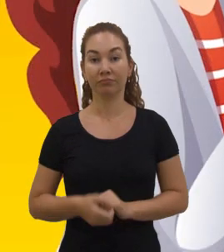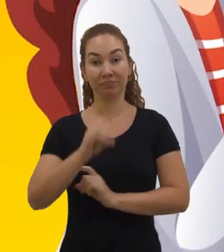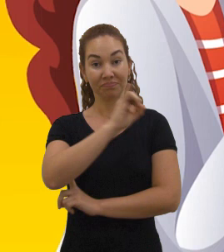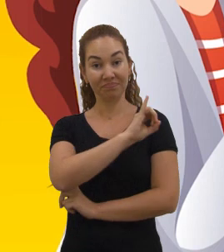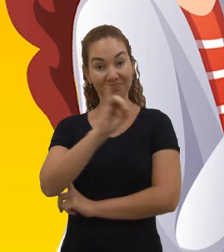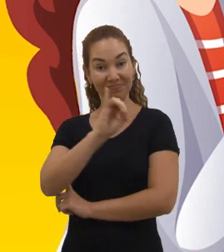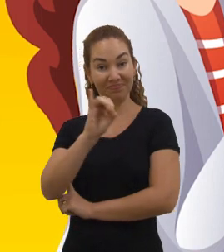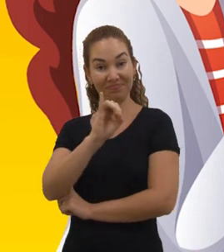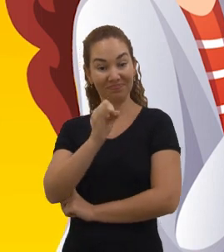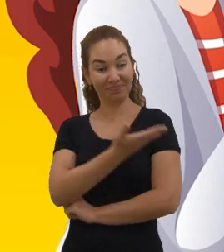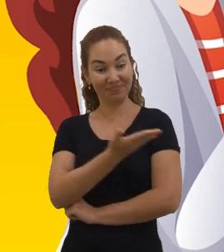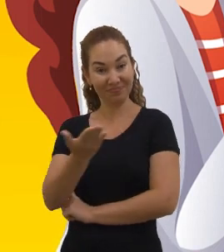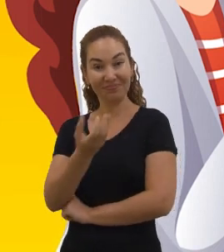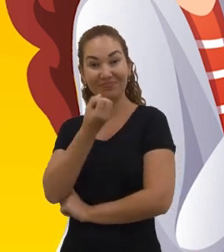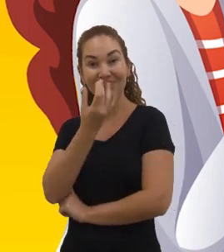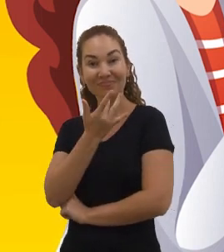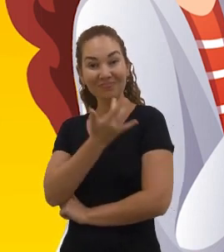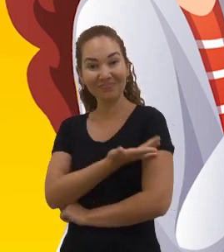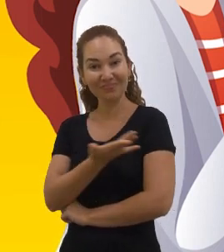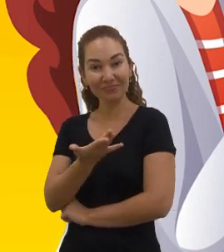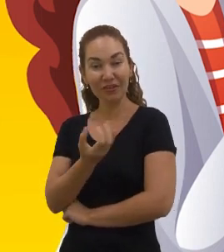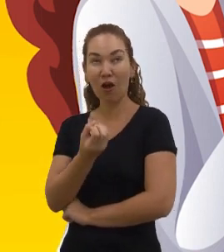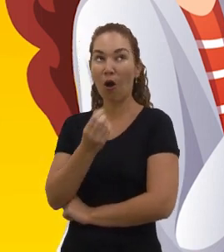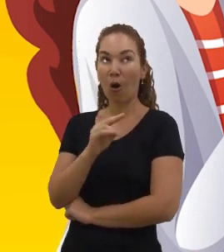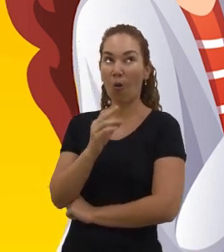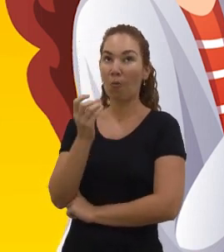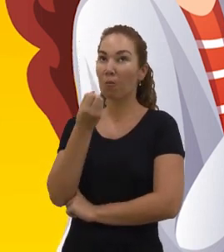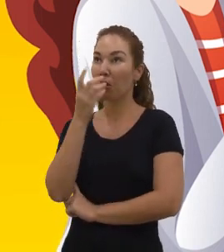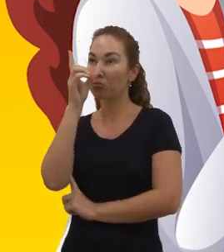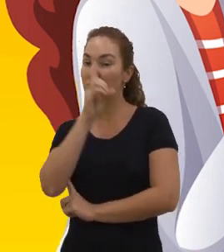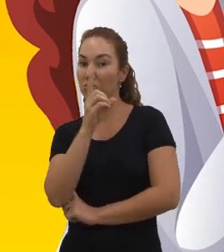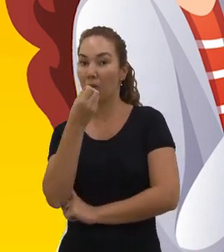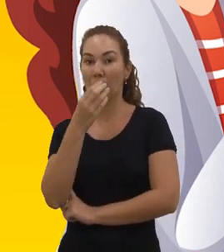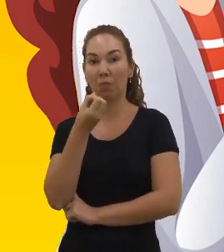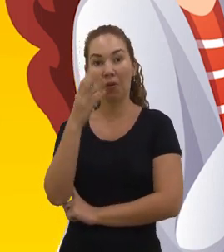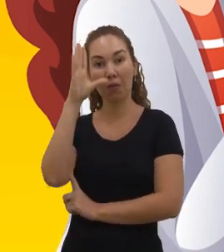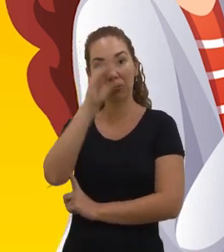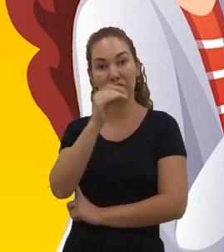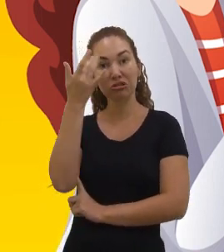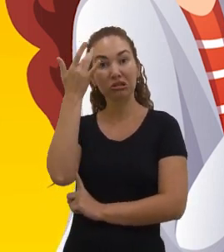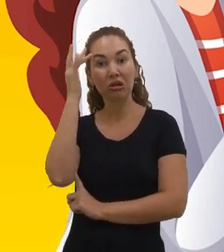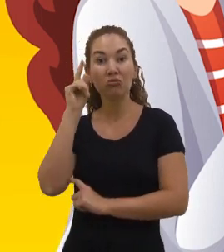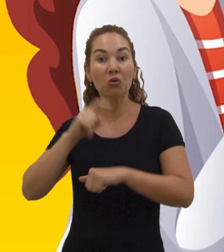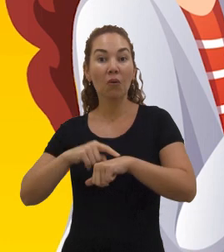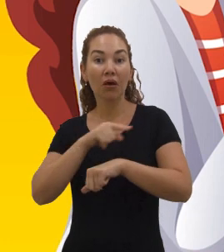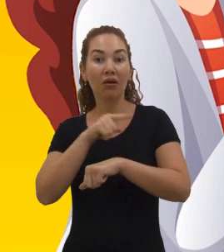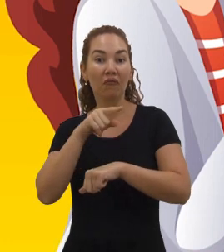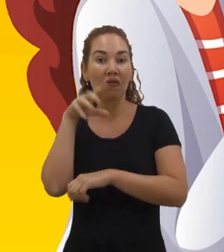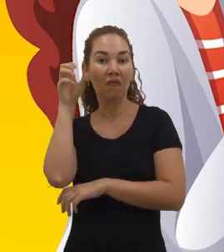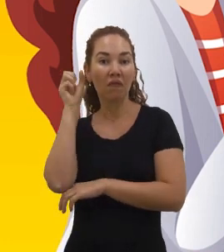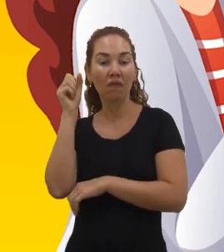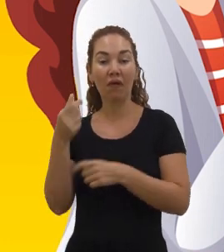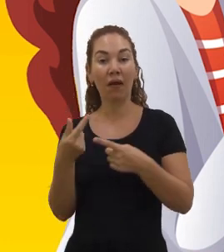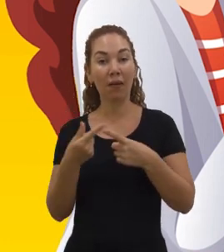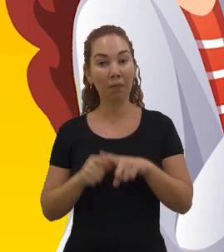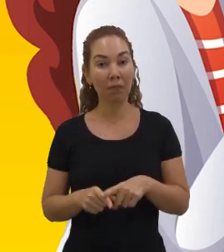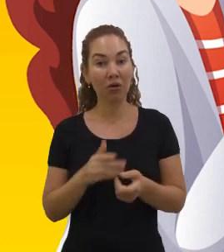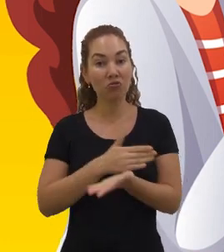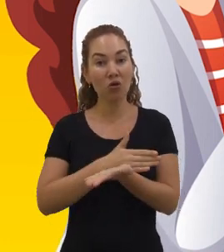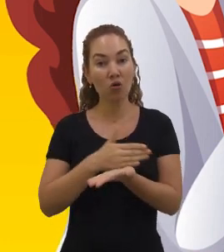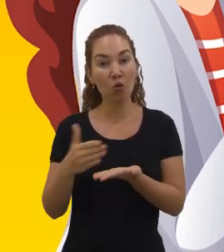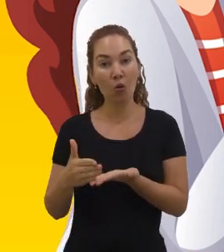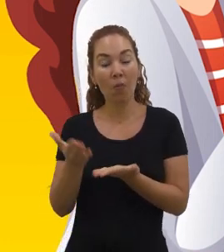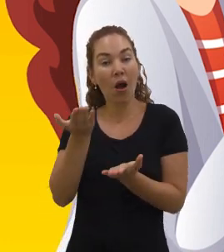Olá, pessoal, boa tarde, bom dia ou boa noite, não sei em qual horário vocês vão estar ouvindo, mas estamos começando mais um